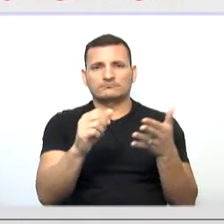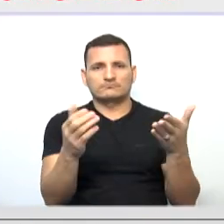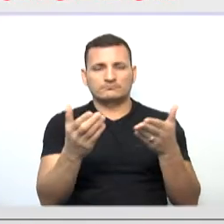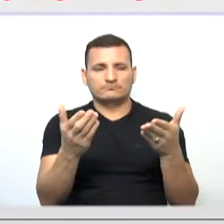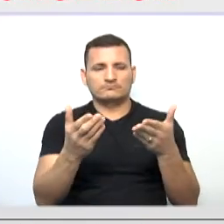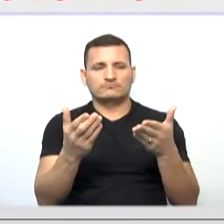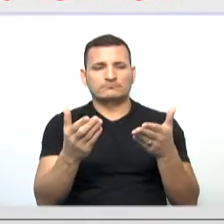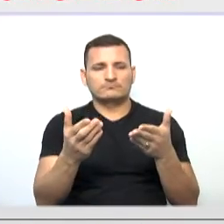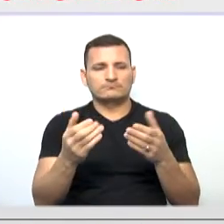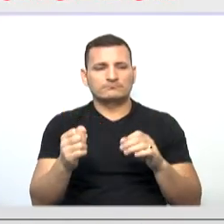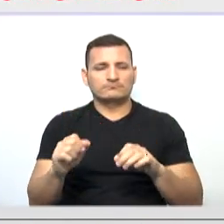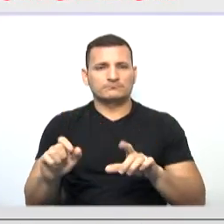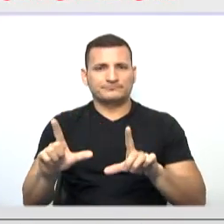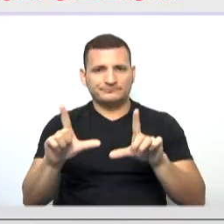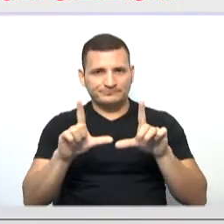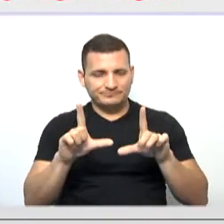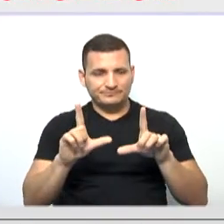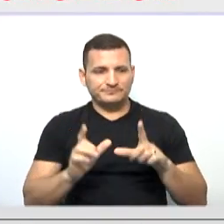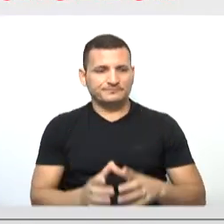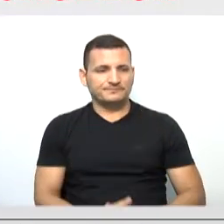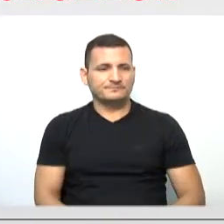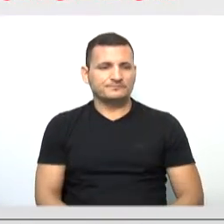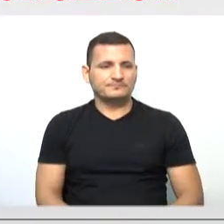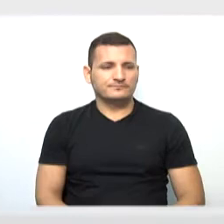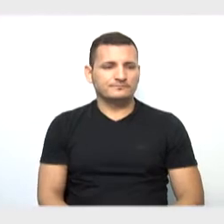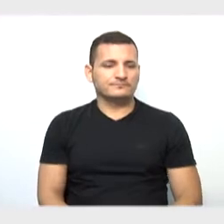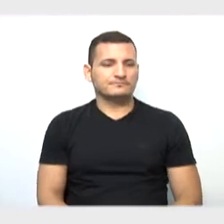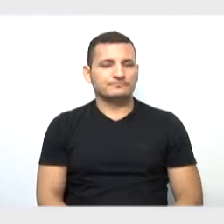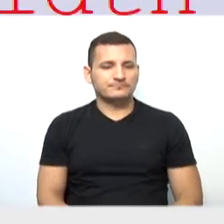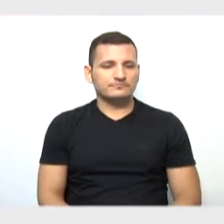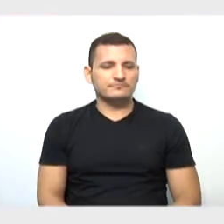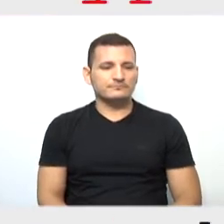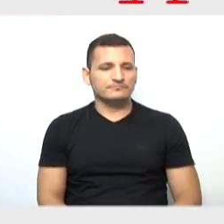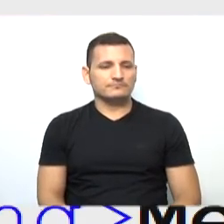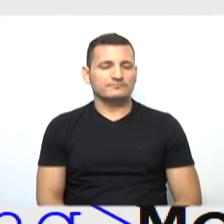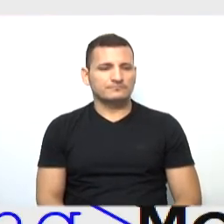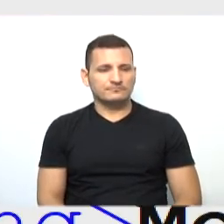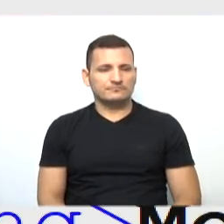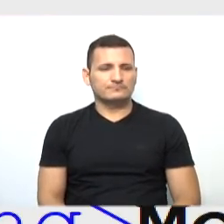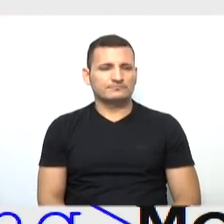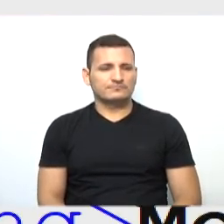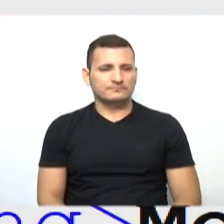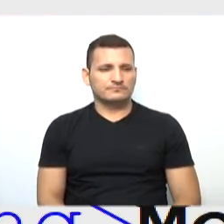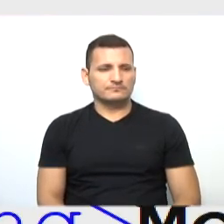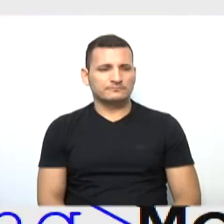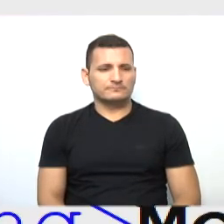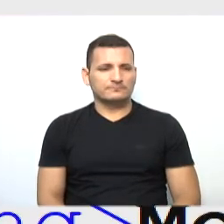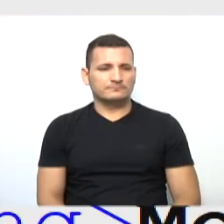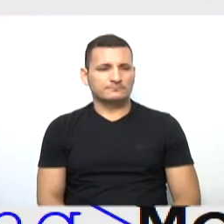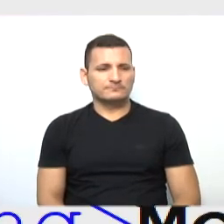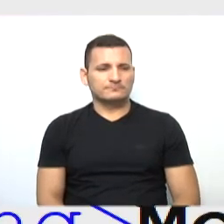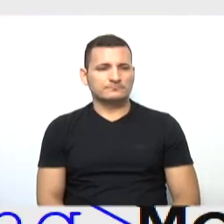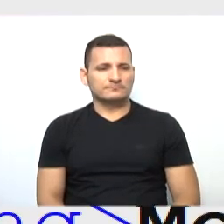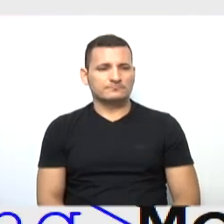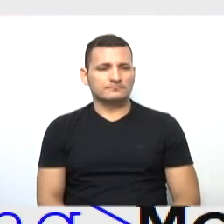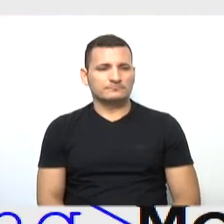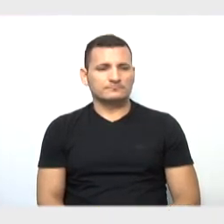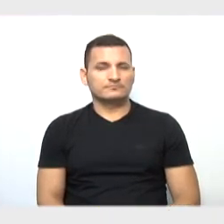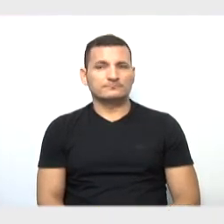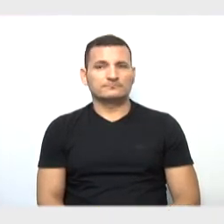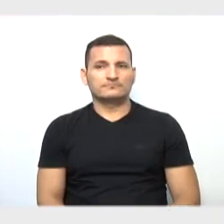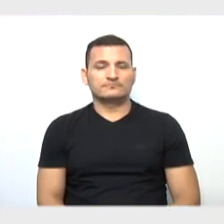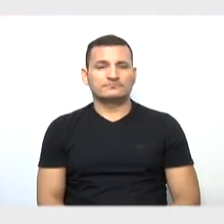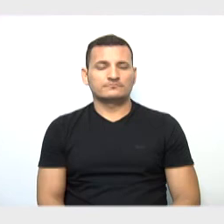certo? Vou criar aqui um novo arquivo, vou aumentar aqui. Vou criar o arquivo